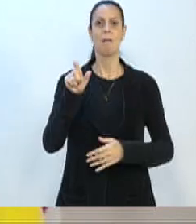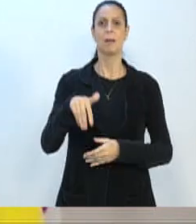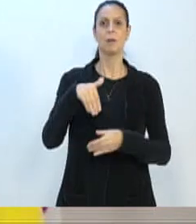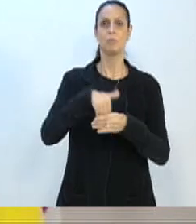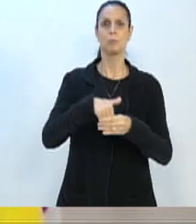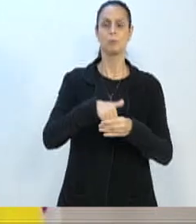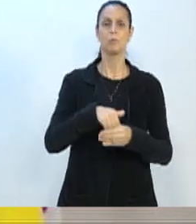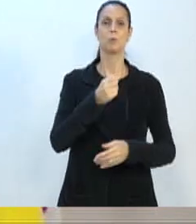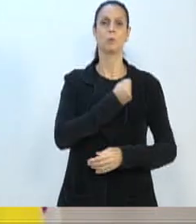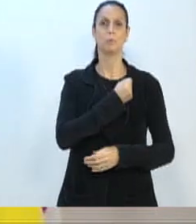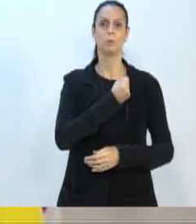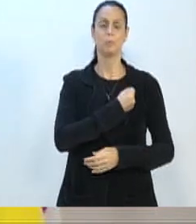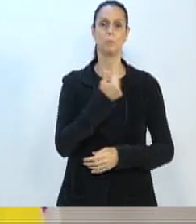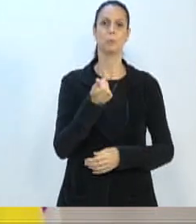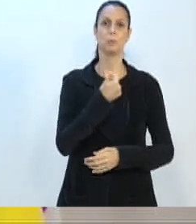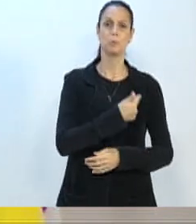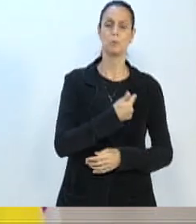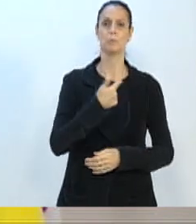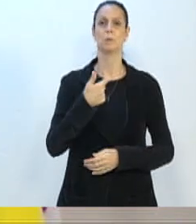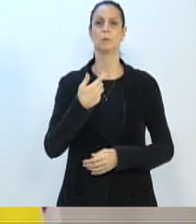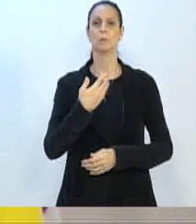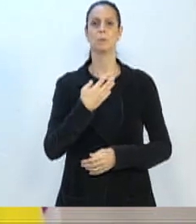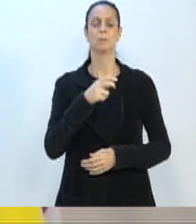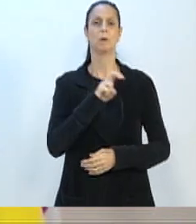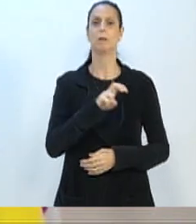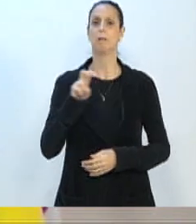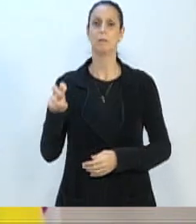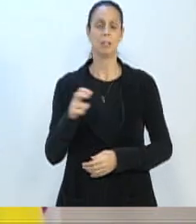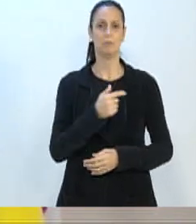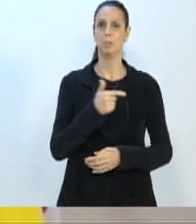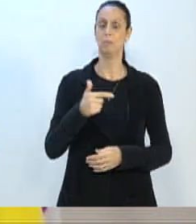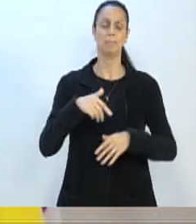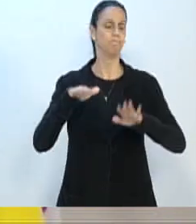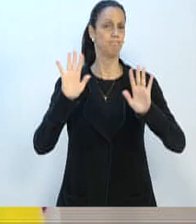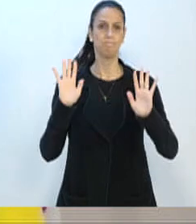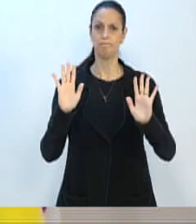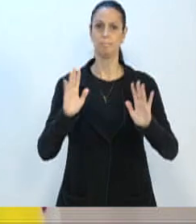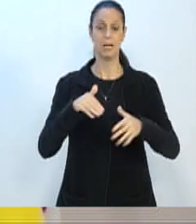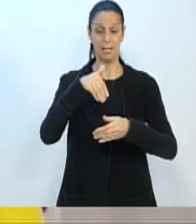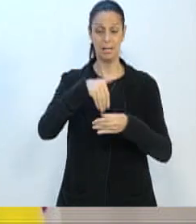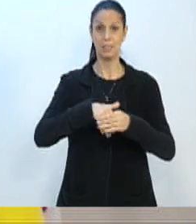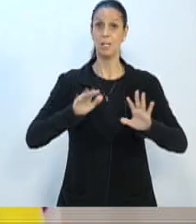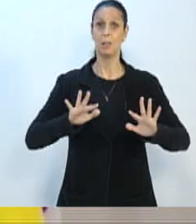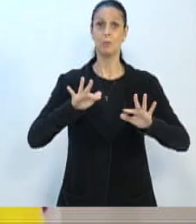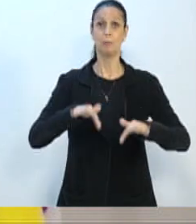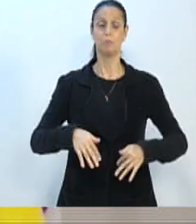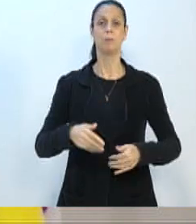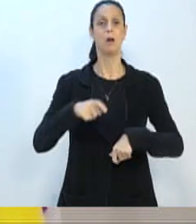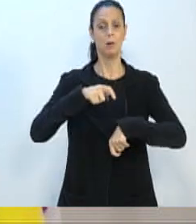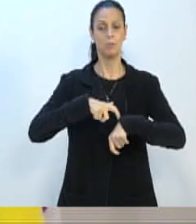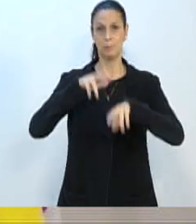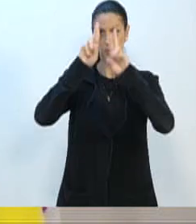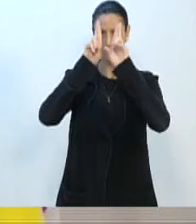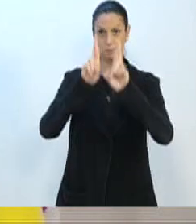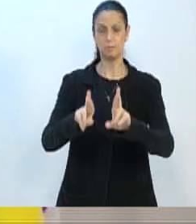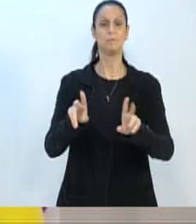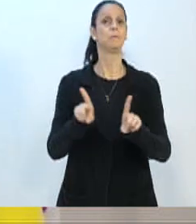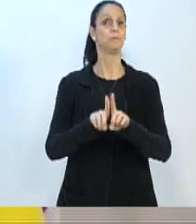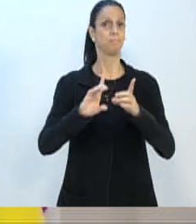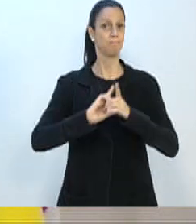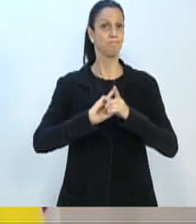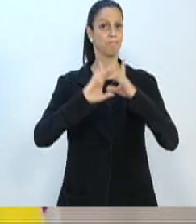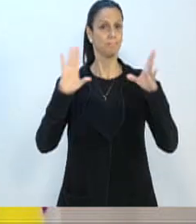12 13 22 44 55 a eleição repito acabou e a hora de respeito a democracia